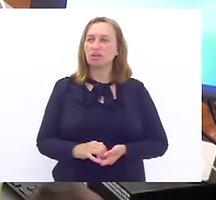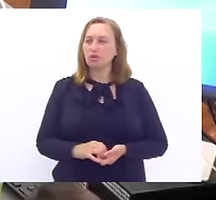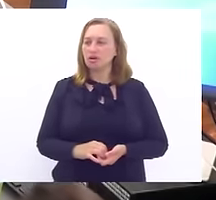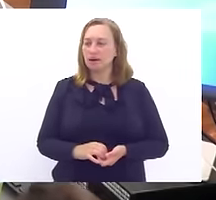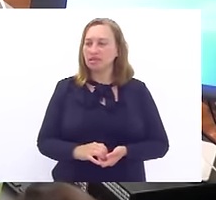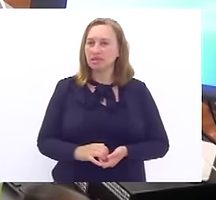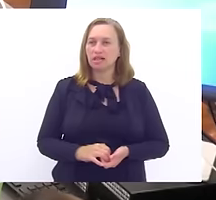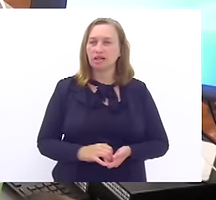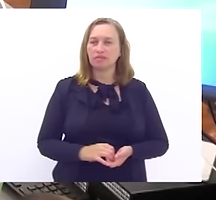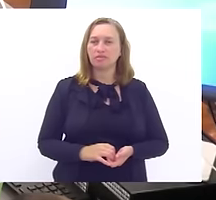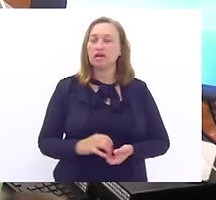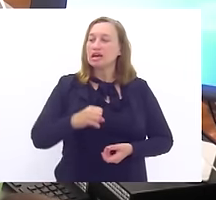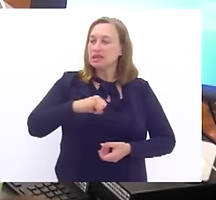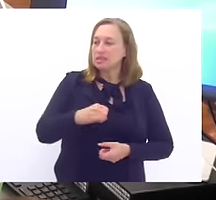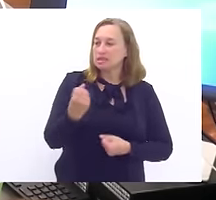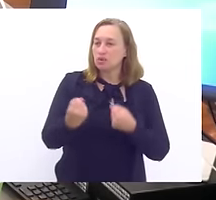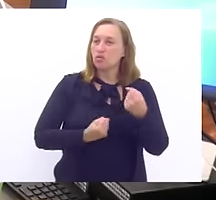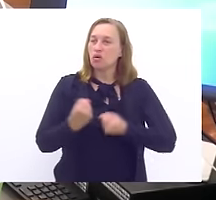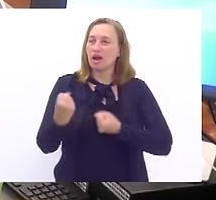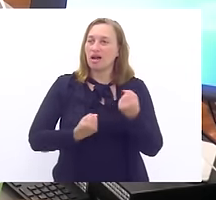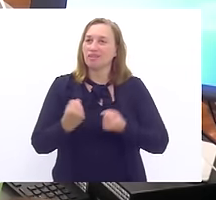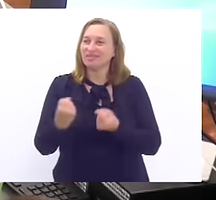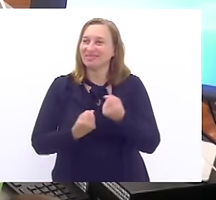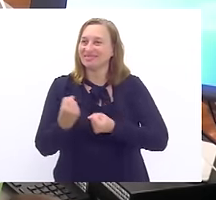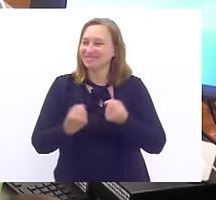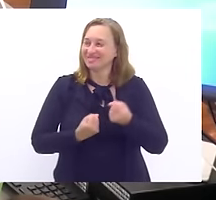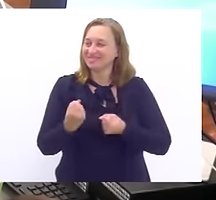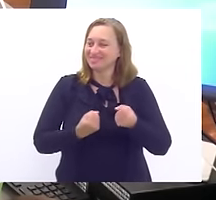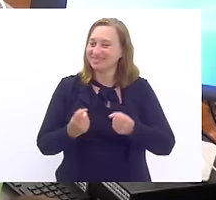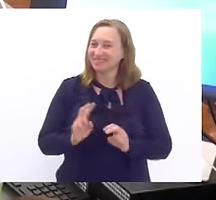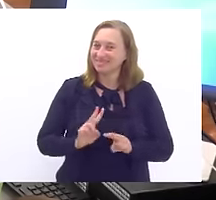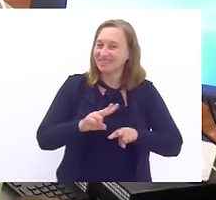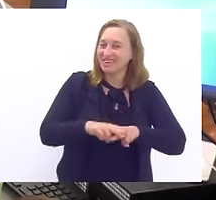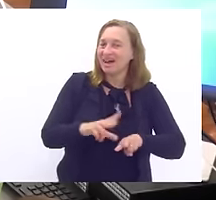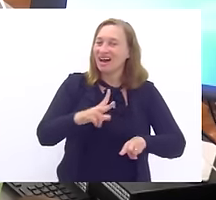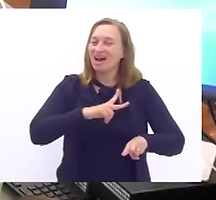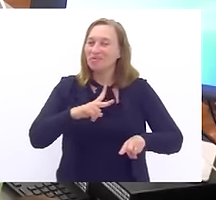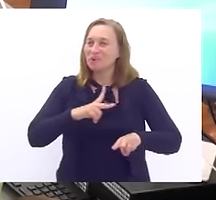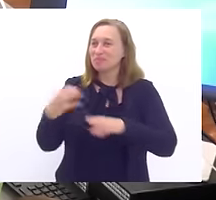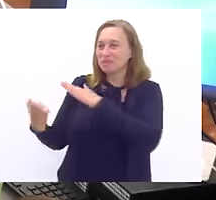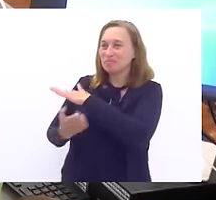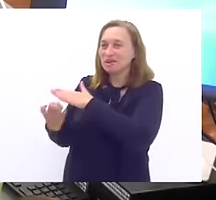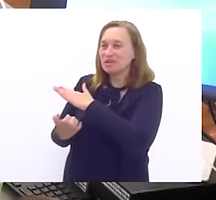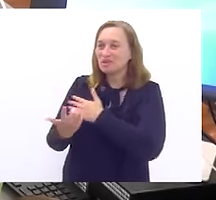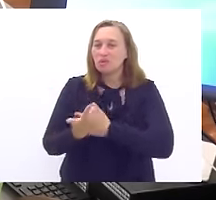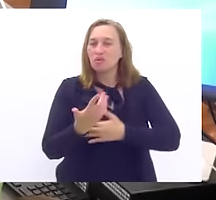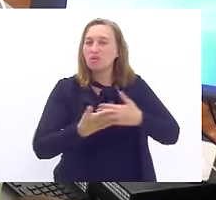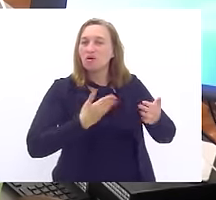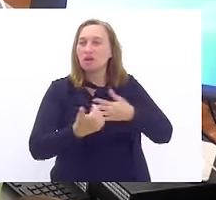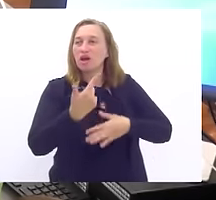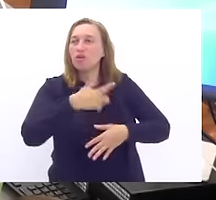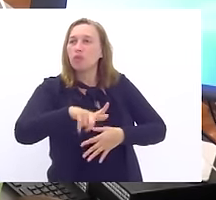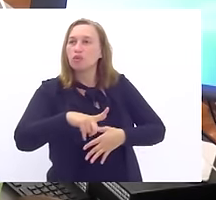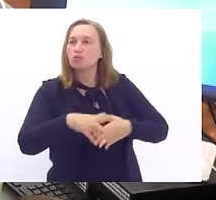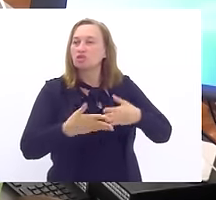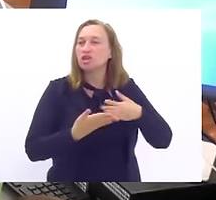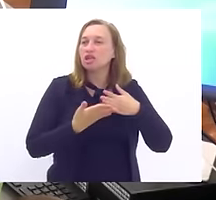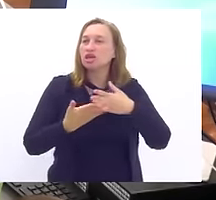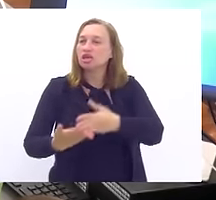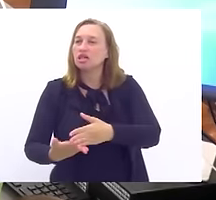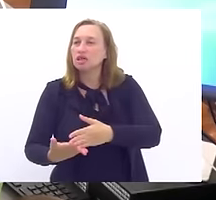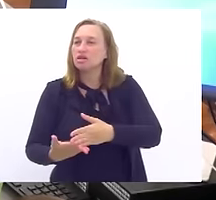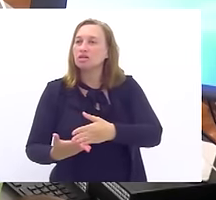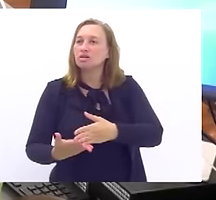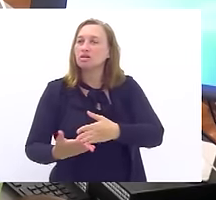se o veículo no momento da decisão ali da apreensão se é a própria empresa ou qualquer outro órgão que designa onde ele vai